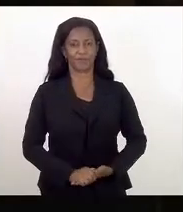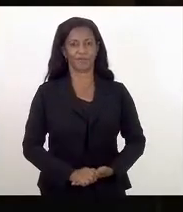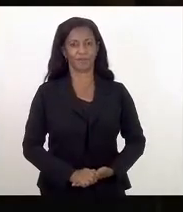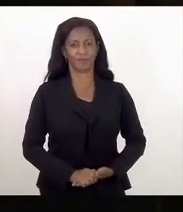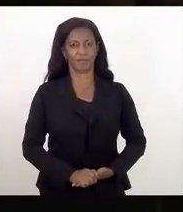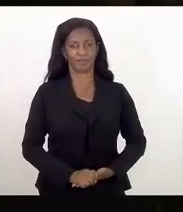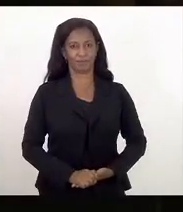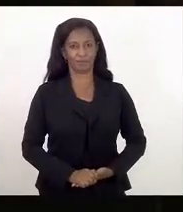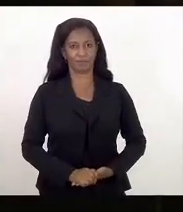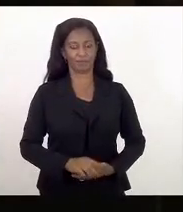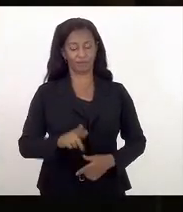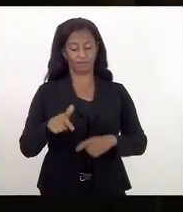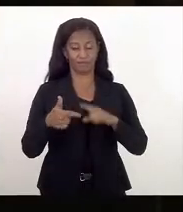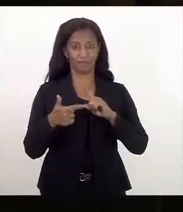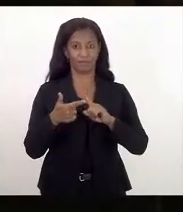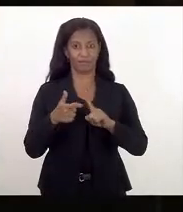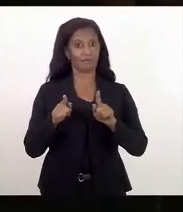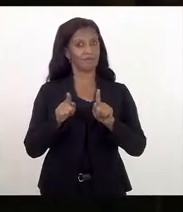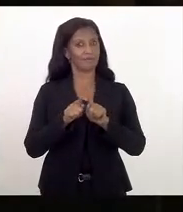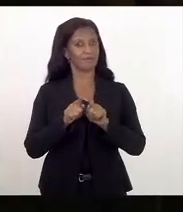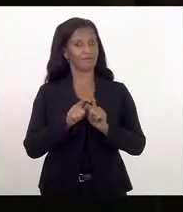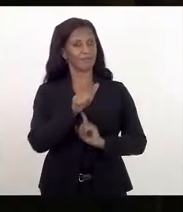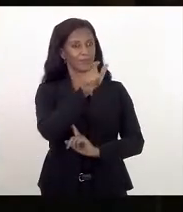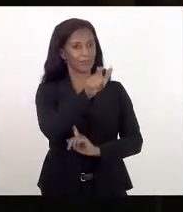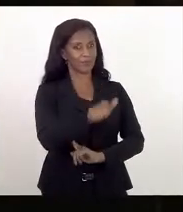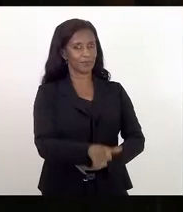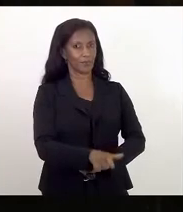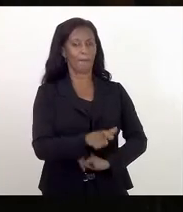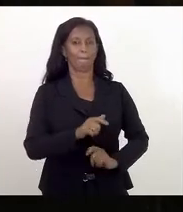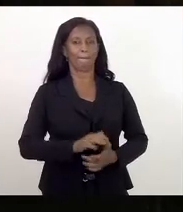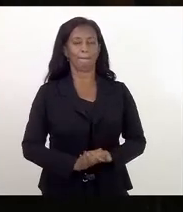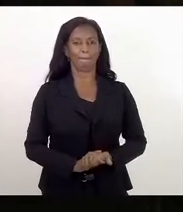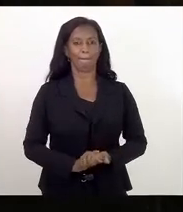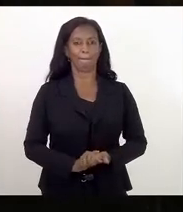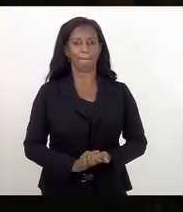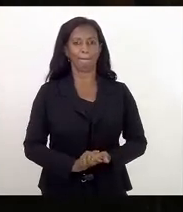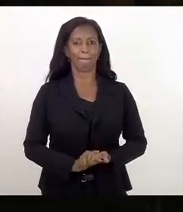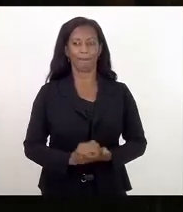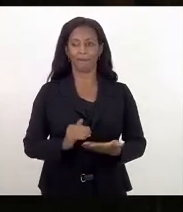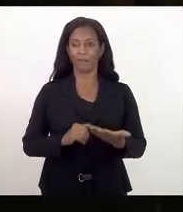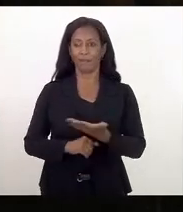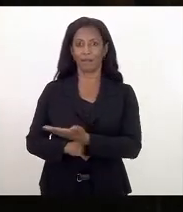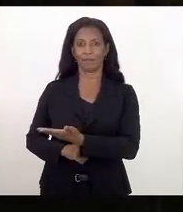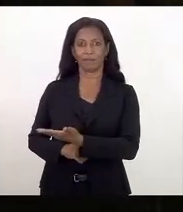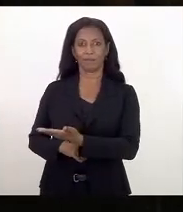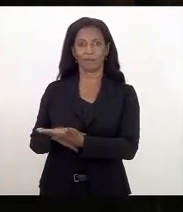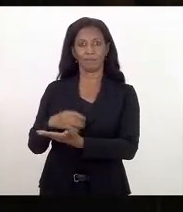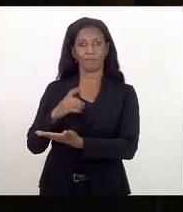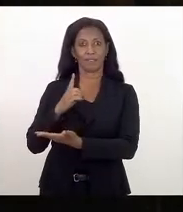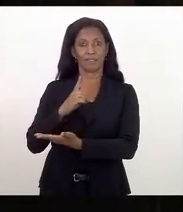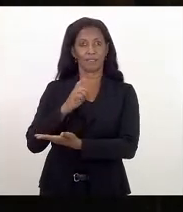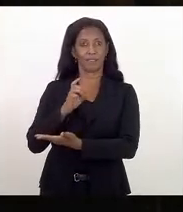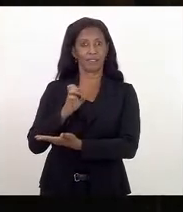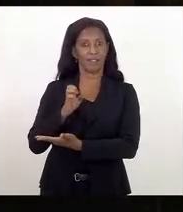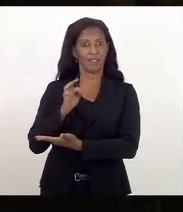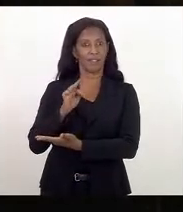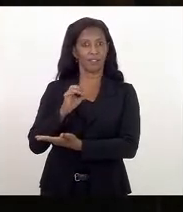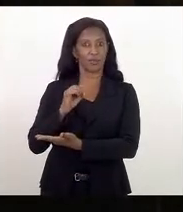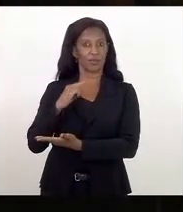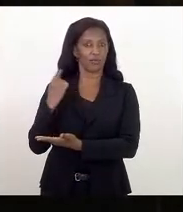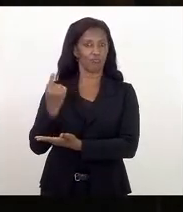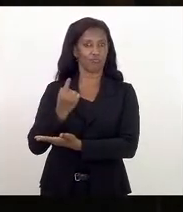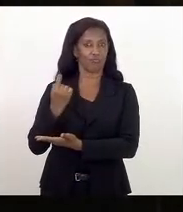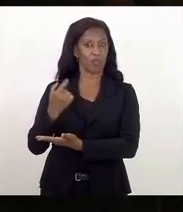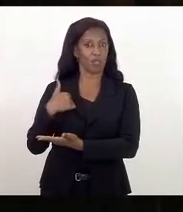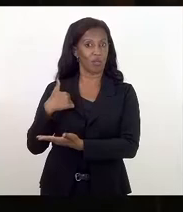E o segundo registro é na pessoa do defensor-geral. E eu faço esse registro porque, como líder do governo,